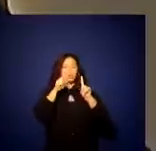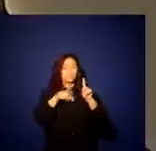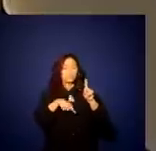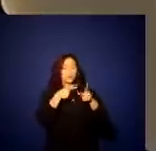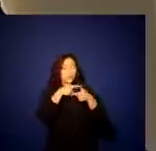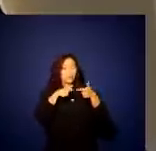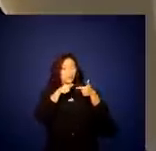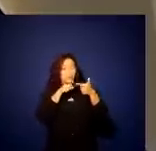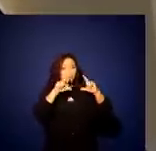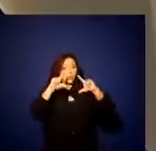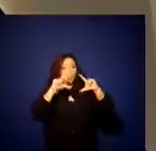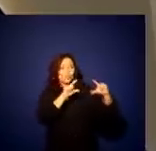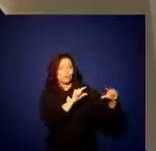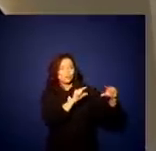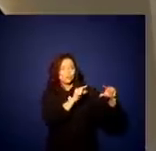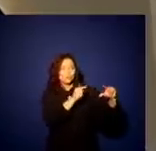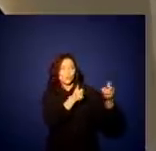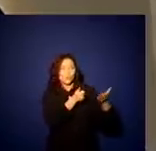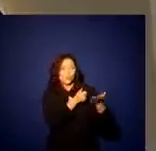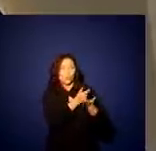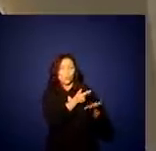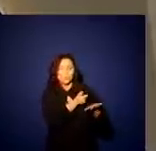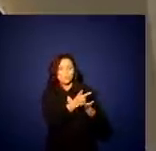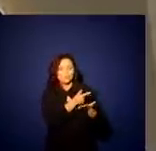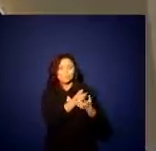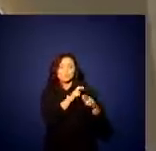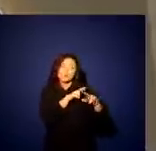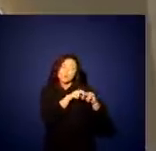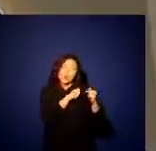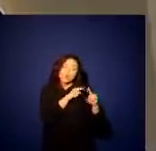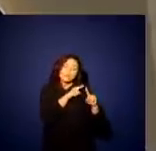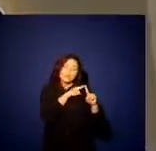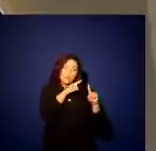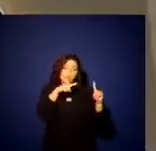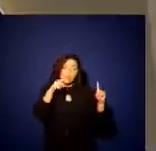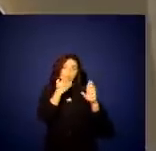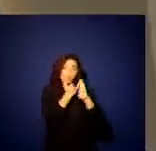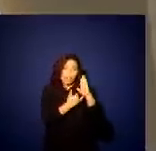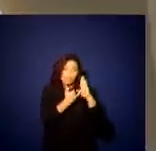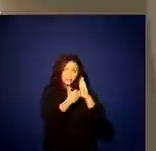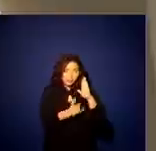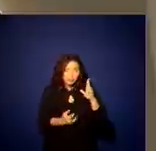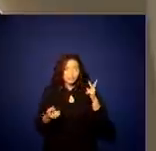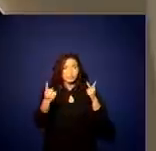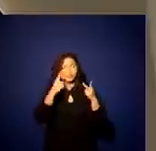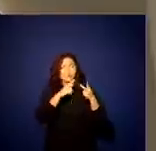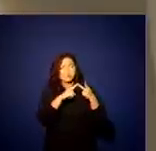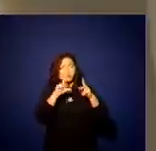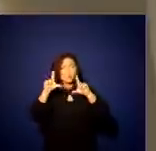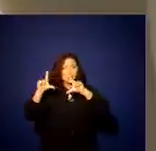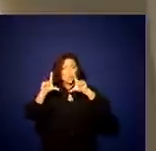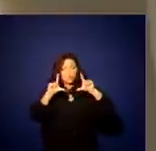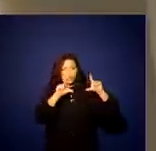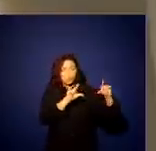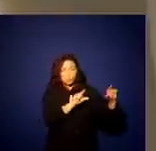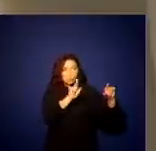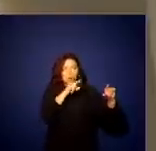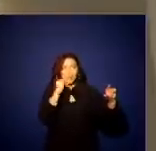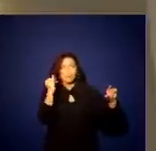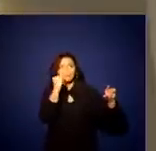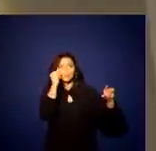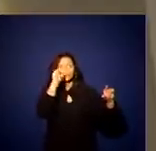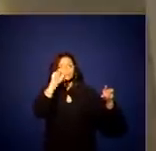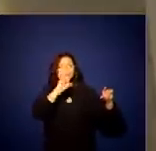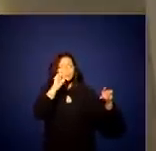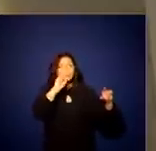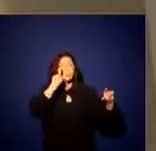de poder de compra vamos dizer pela própria inflação estamos tendo uma desaceleração jamais importante que